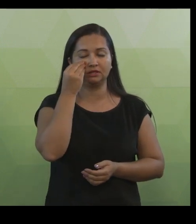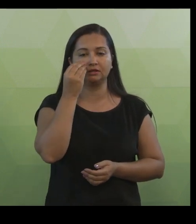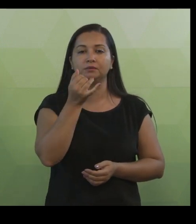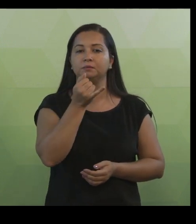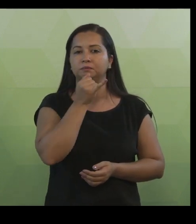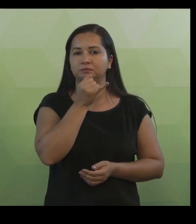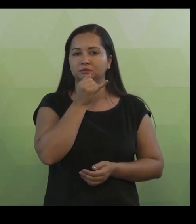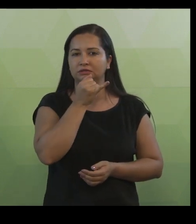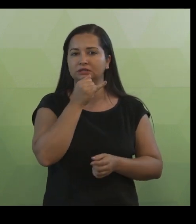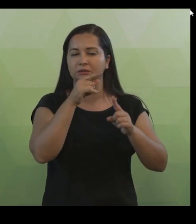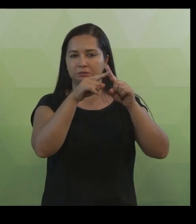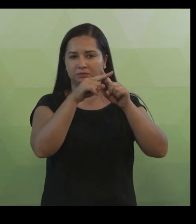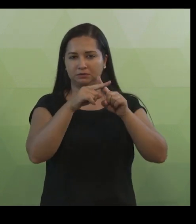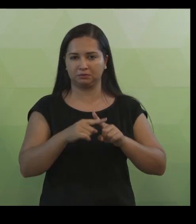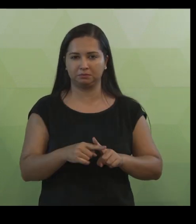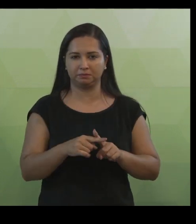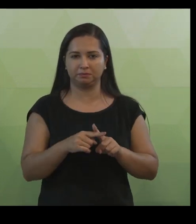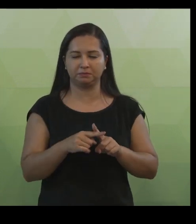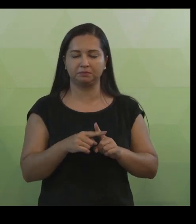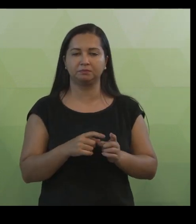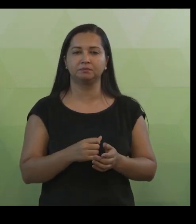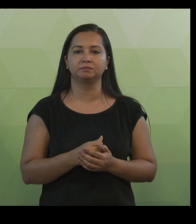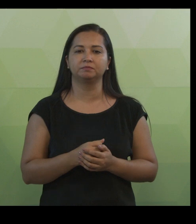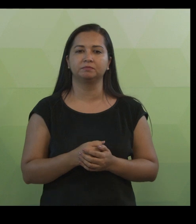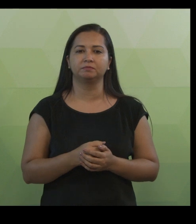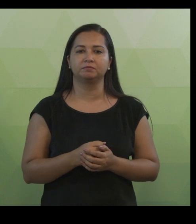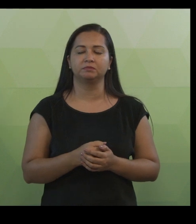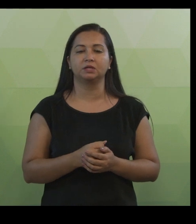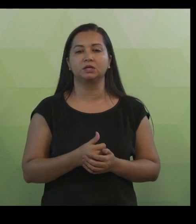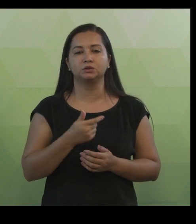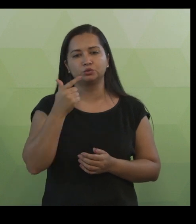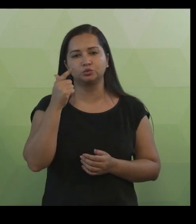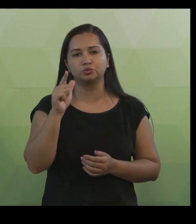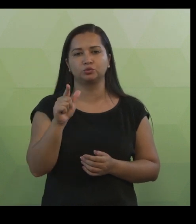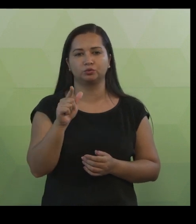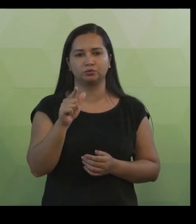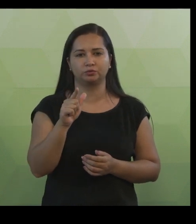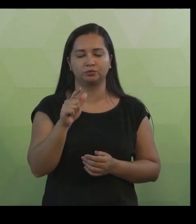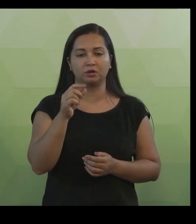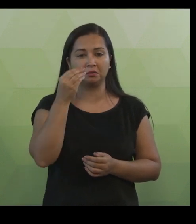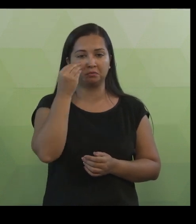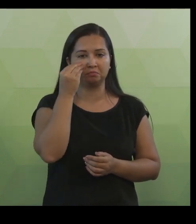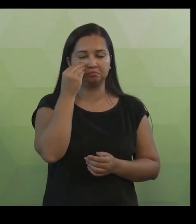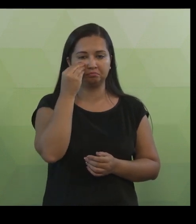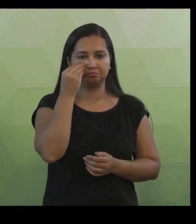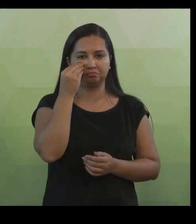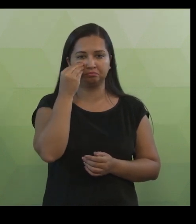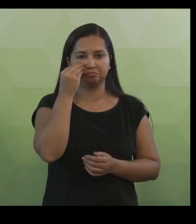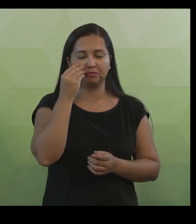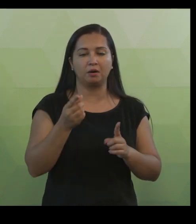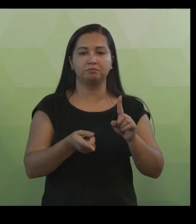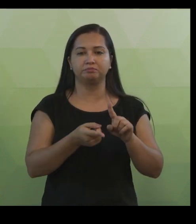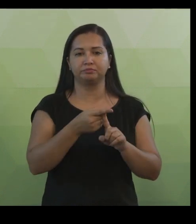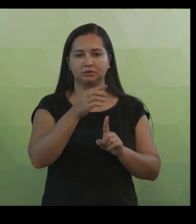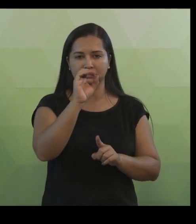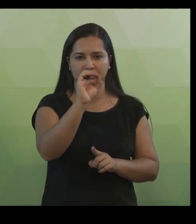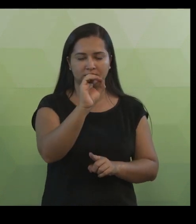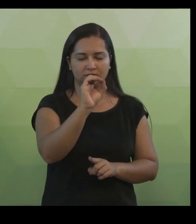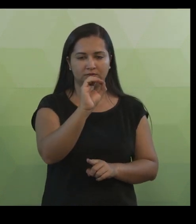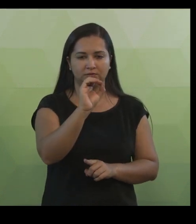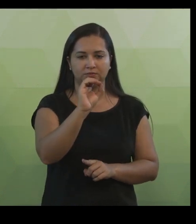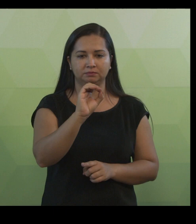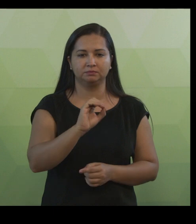no final. Aqui no caso é o do while, ou seja, faça enquanto minha condição